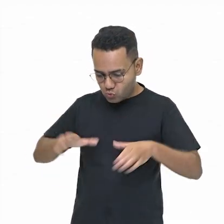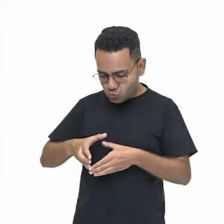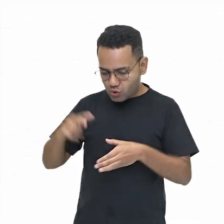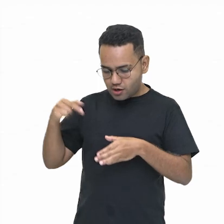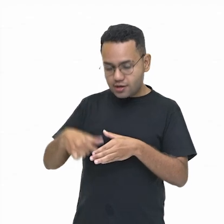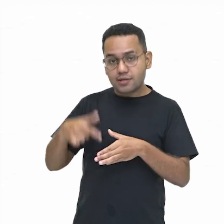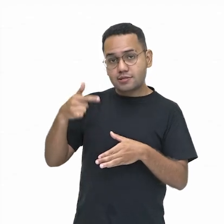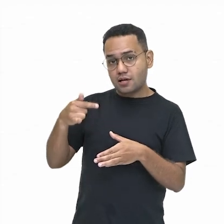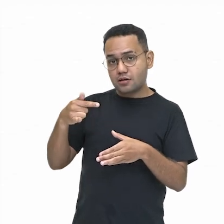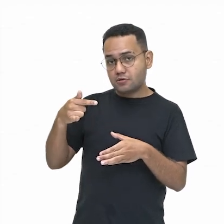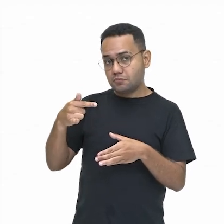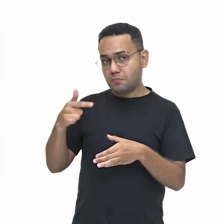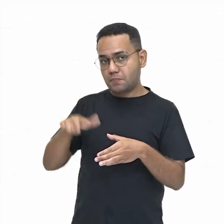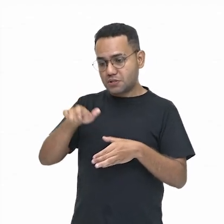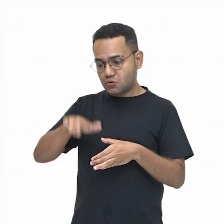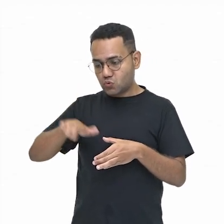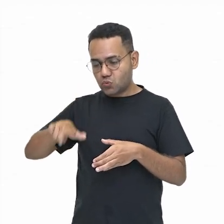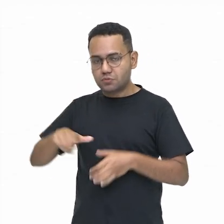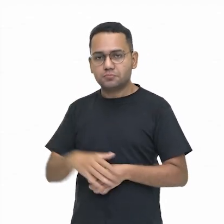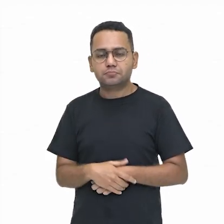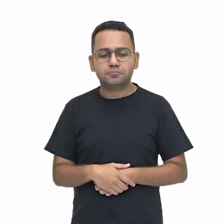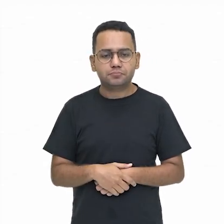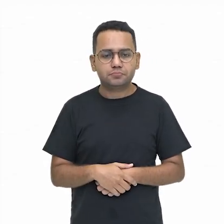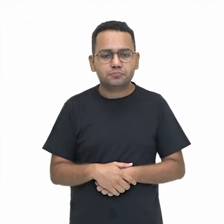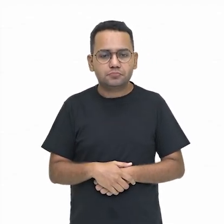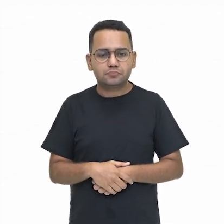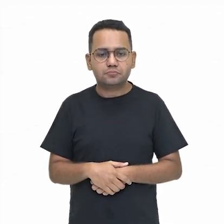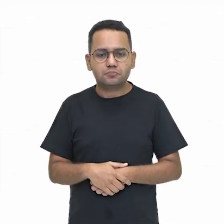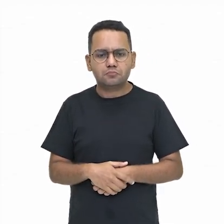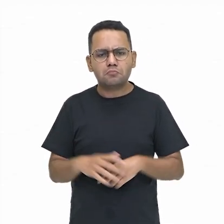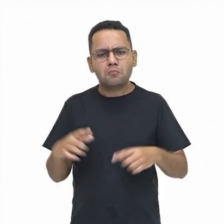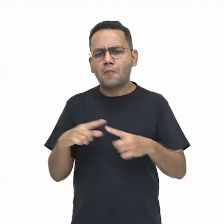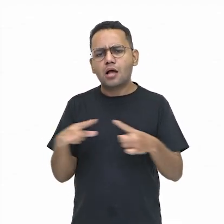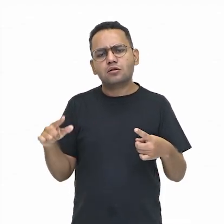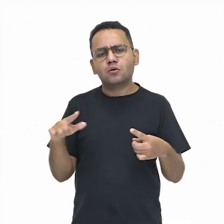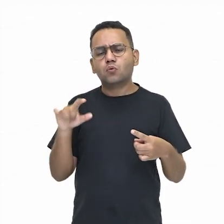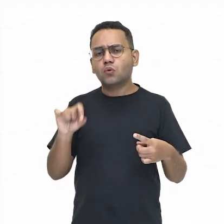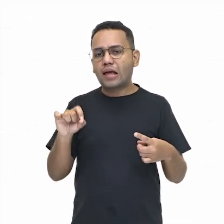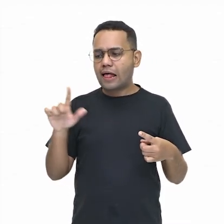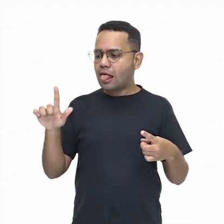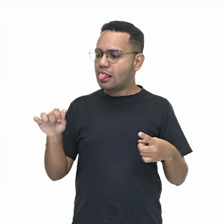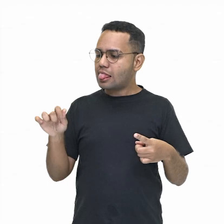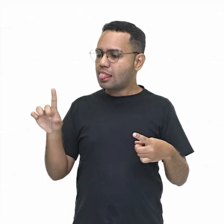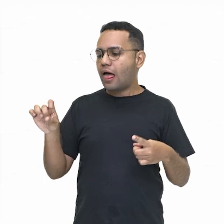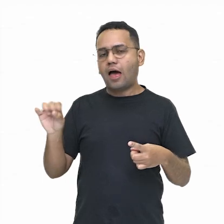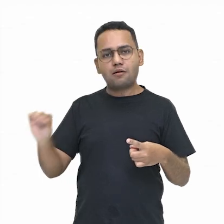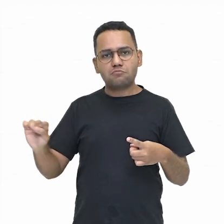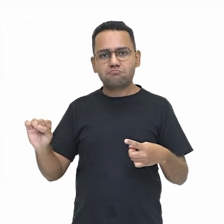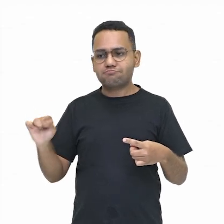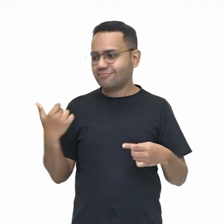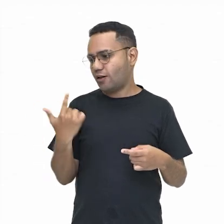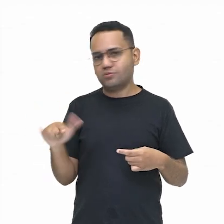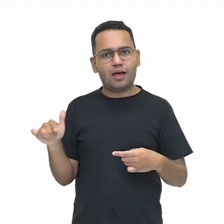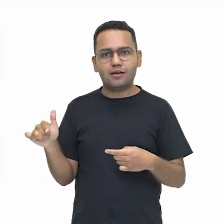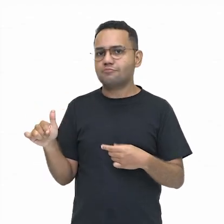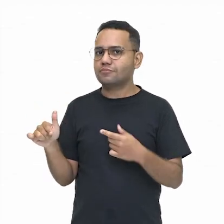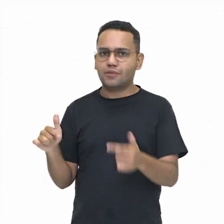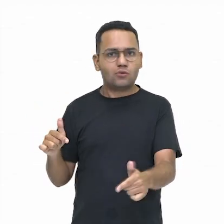cada equipe, certo? A gente não fala exatamente de lados, porque na verdade na quadra de chokeball não